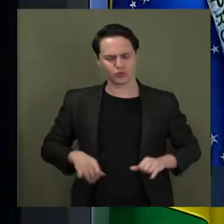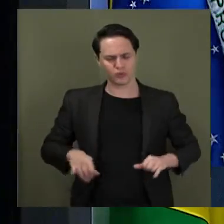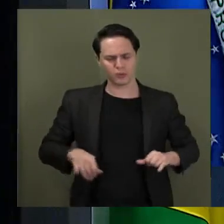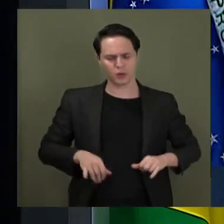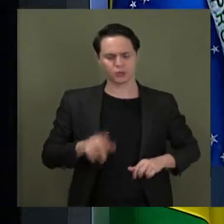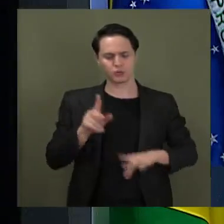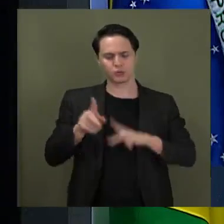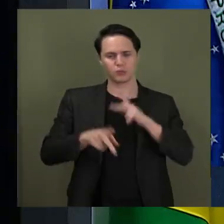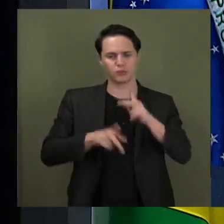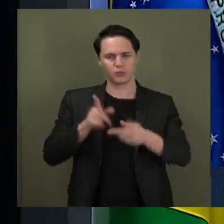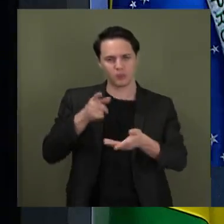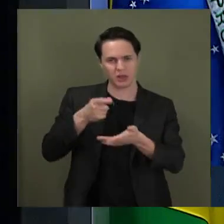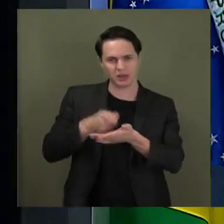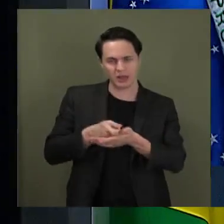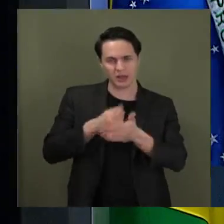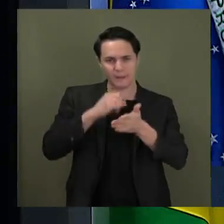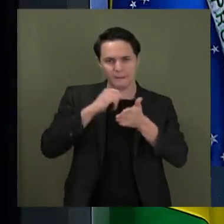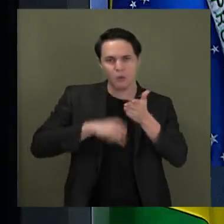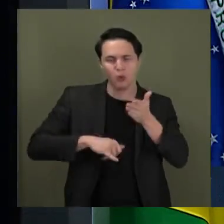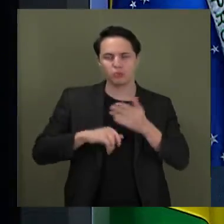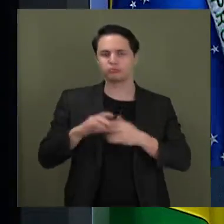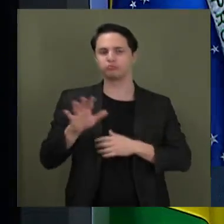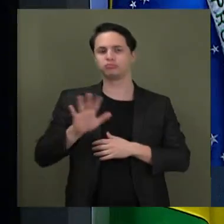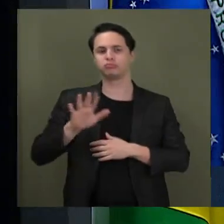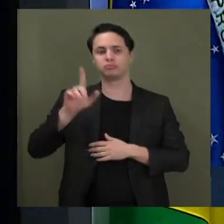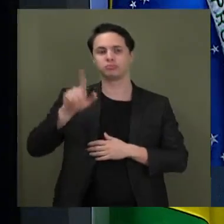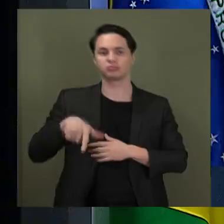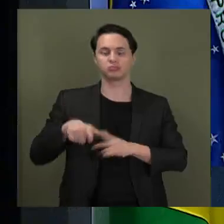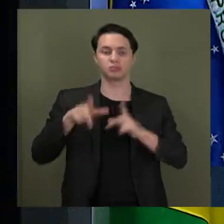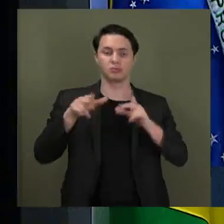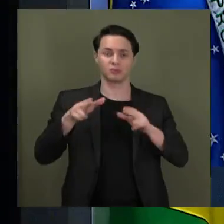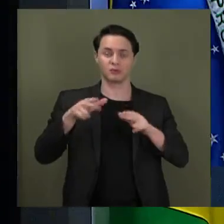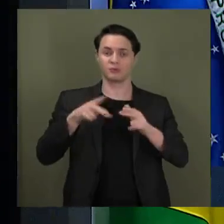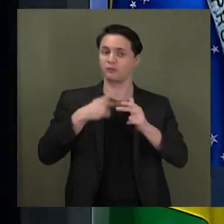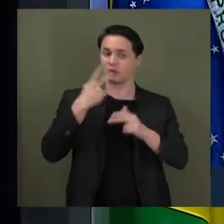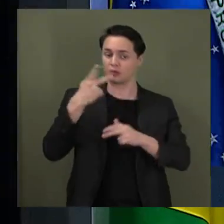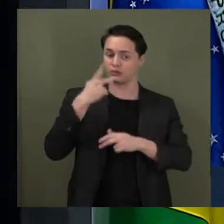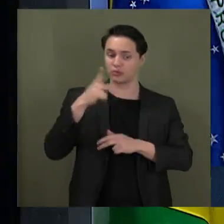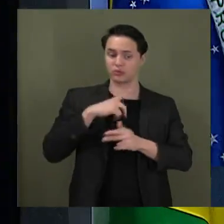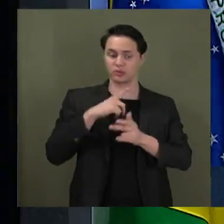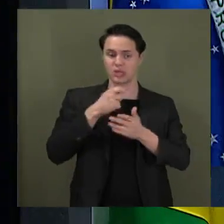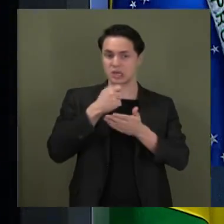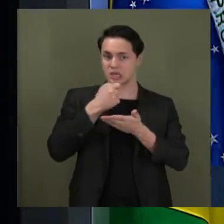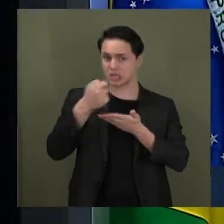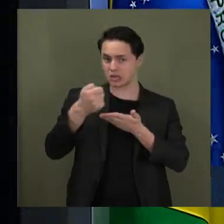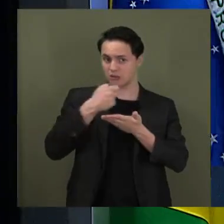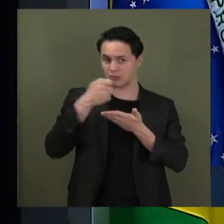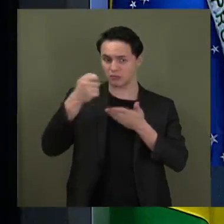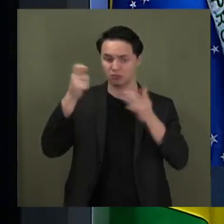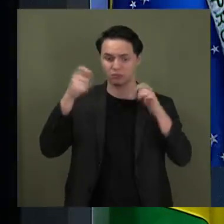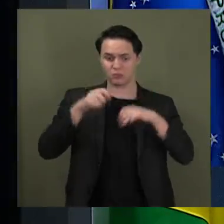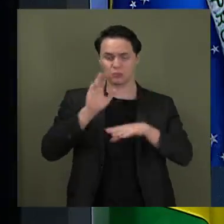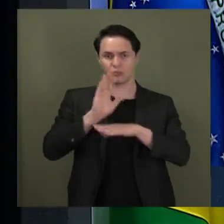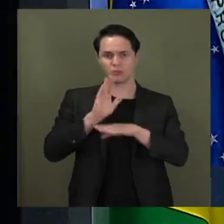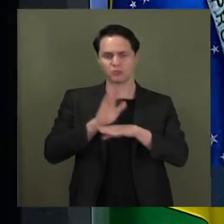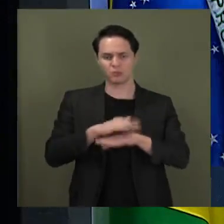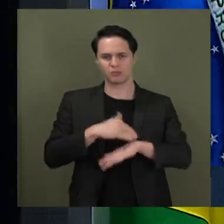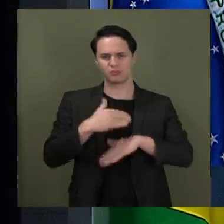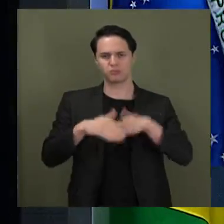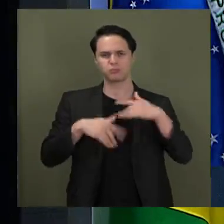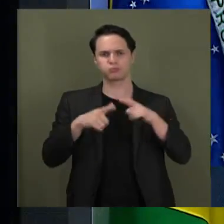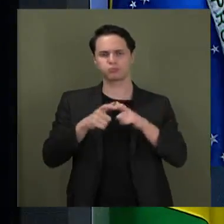povo, pagador de impostos, mas sim, como disse na entrevista, que tal situação pode favorecer o crescimento